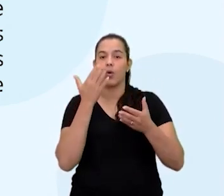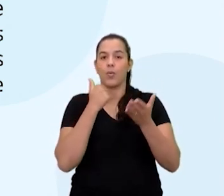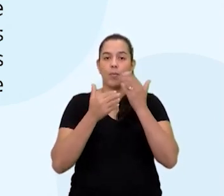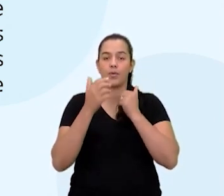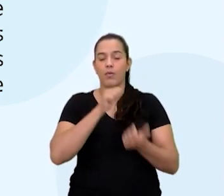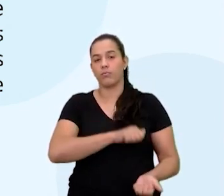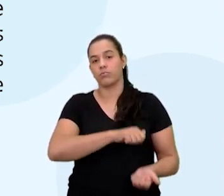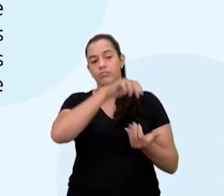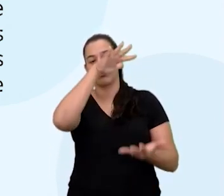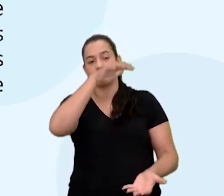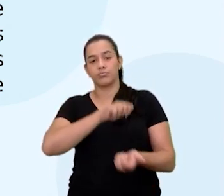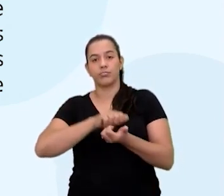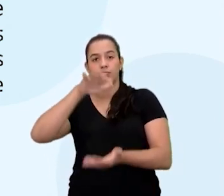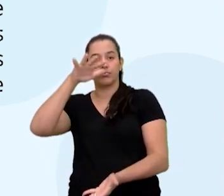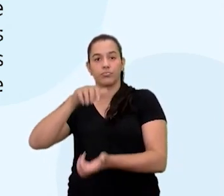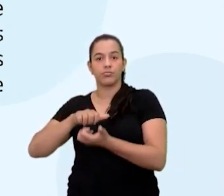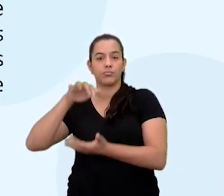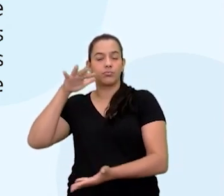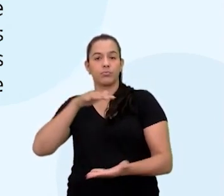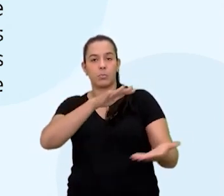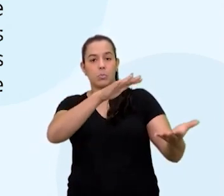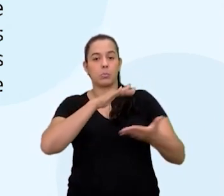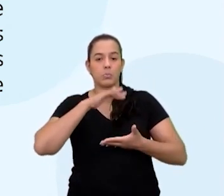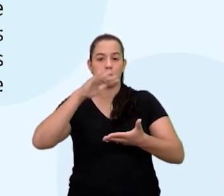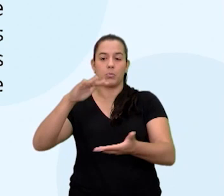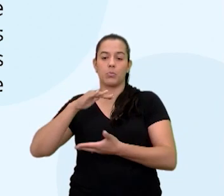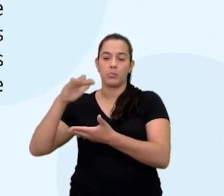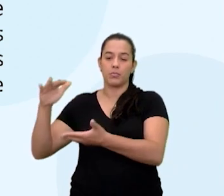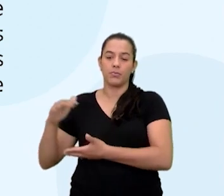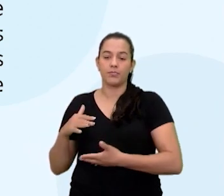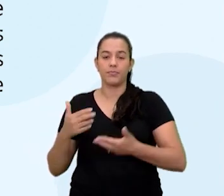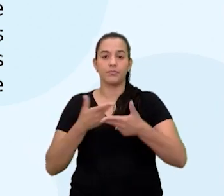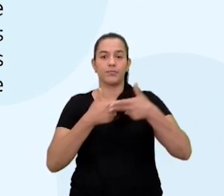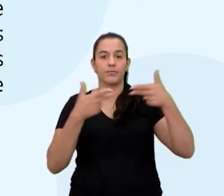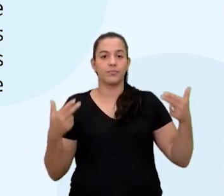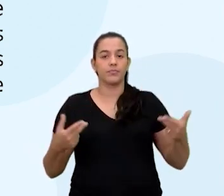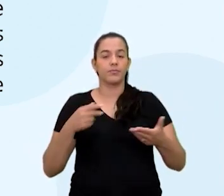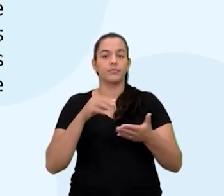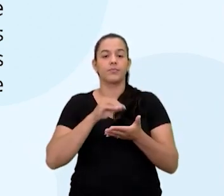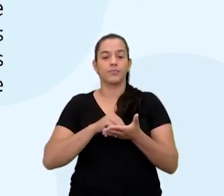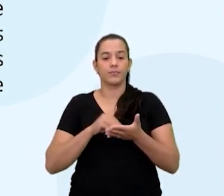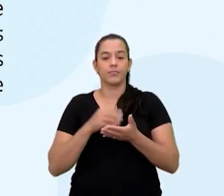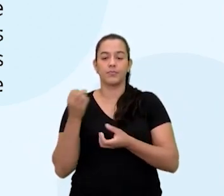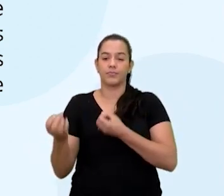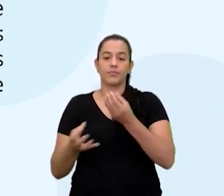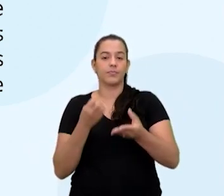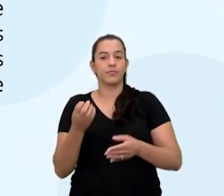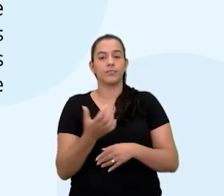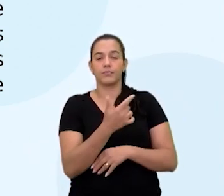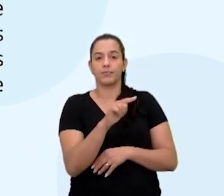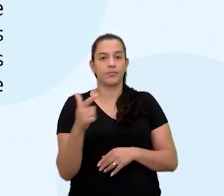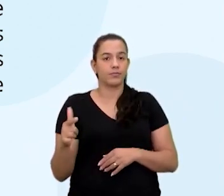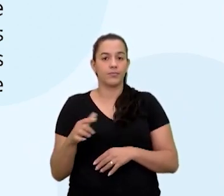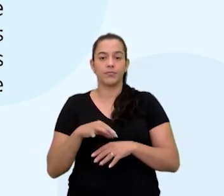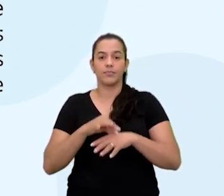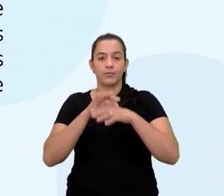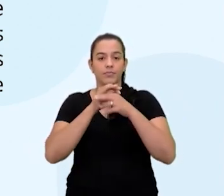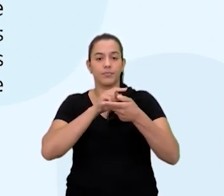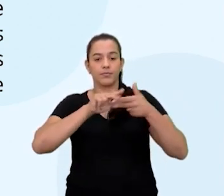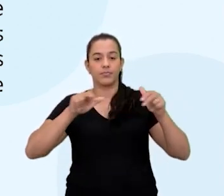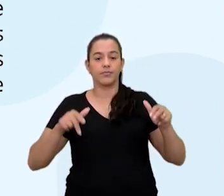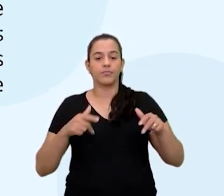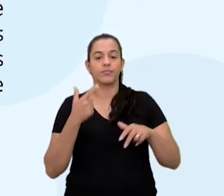de projetos, mas produtos de higiene, carne, misturas, temperos e frutas para as crianças não vêm. A moeda social